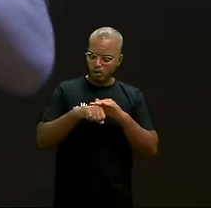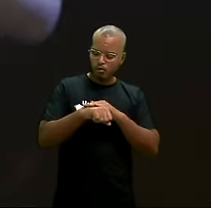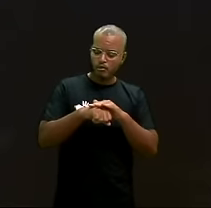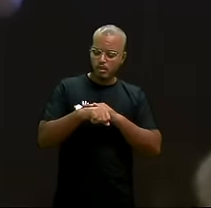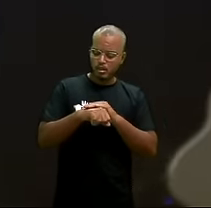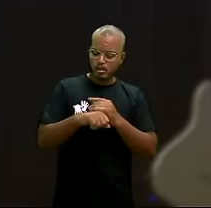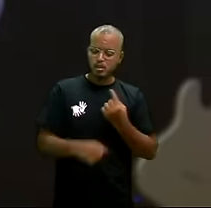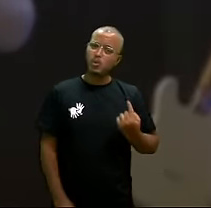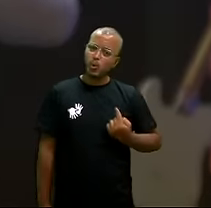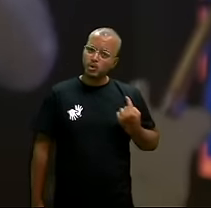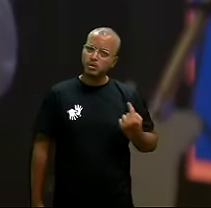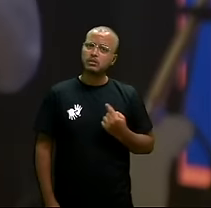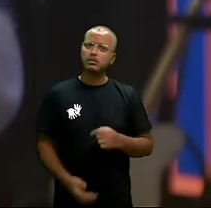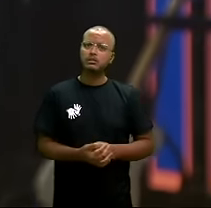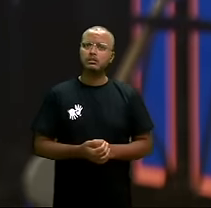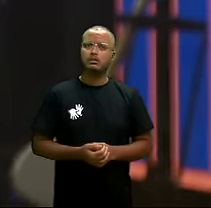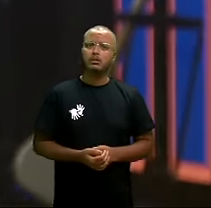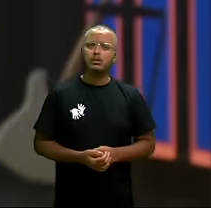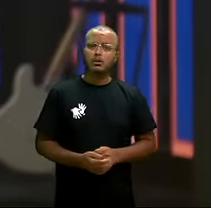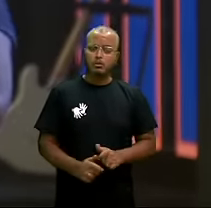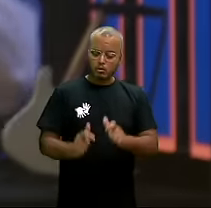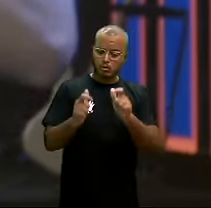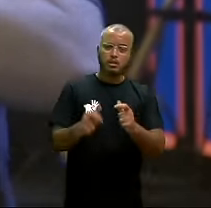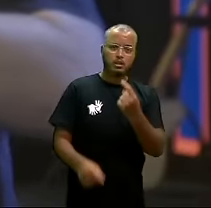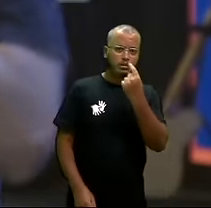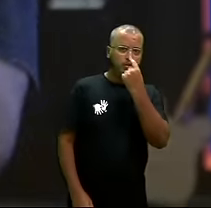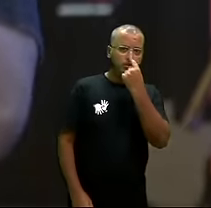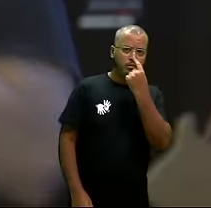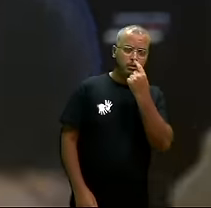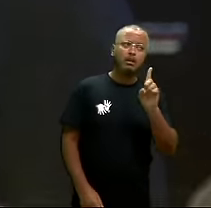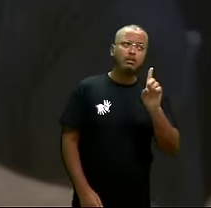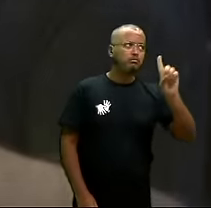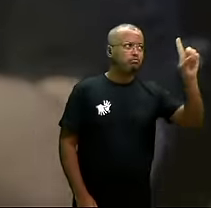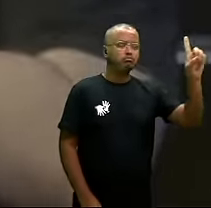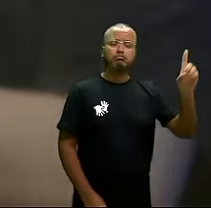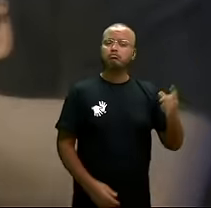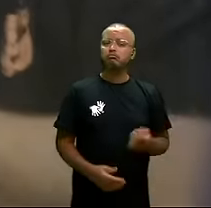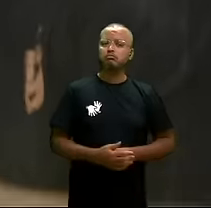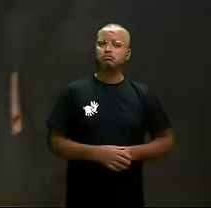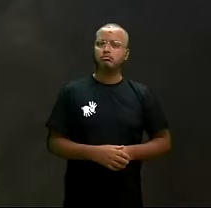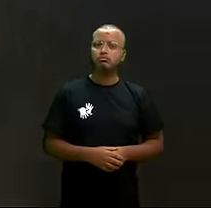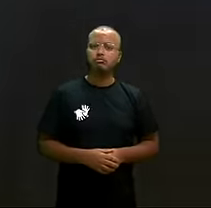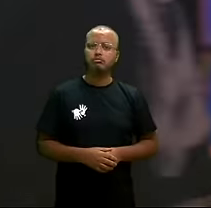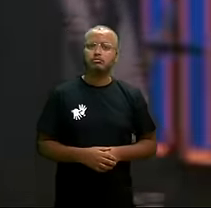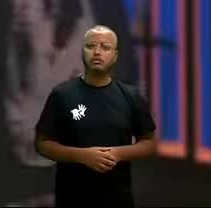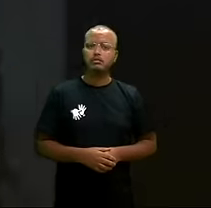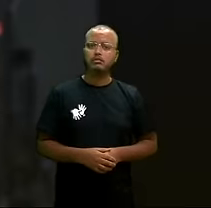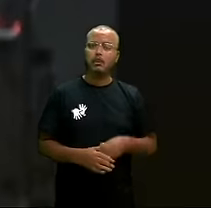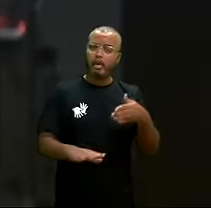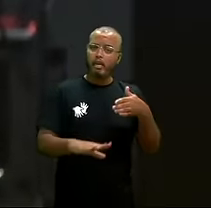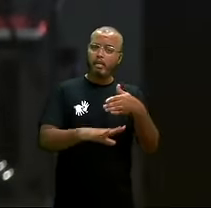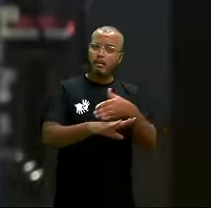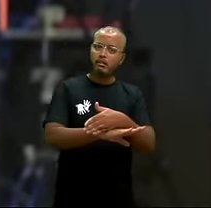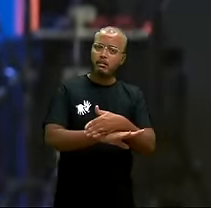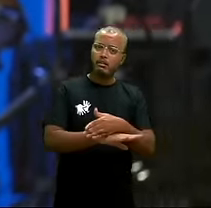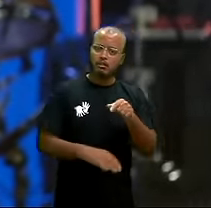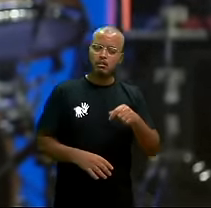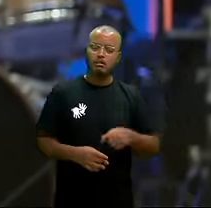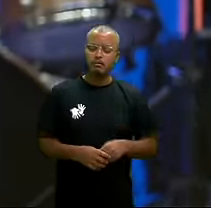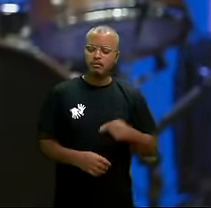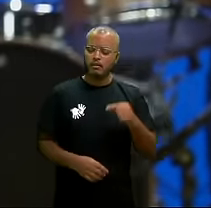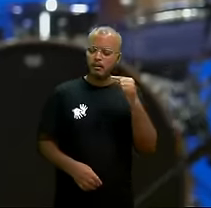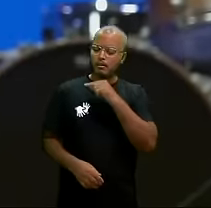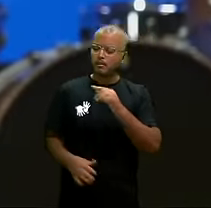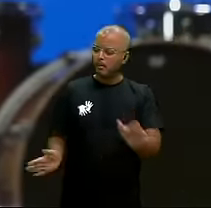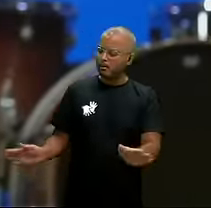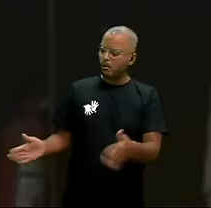lugar de intimidade. Eu não sei onde é que você fala com Deus, não sei onde você ora com Deus, mas vamos lá, um lugar onde você sempre tem falado com Deus. Entrar naquele lugar e dizer assim: e aí, Filipão, levanta essa